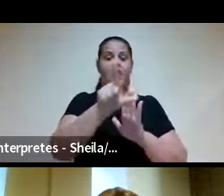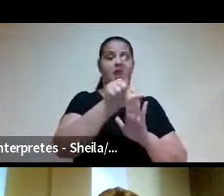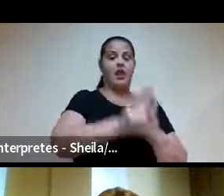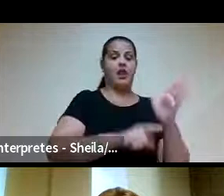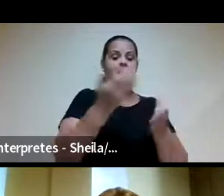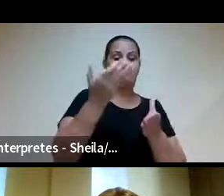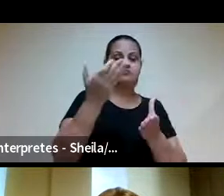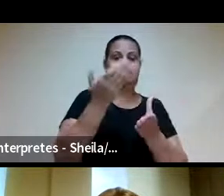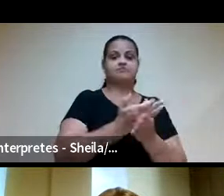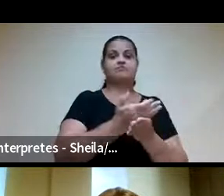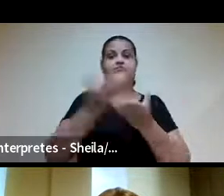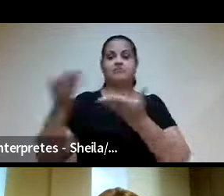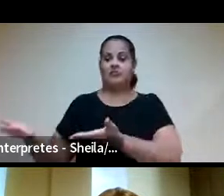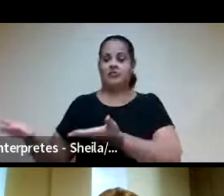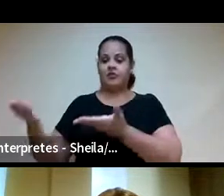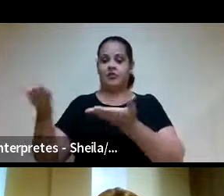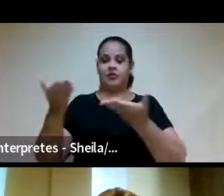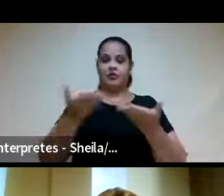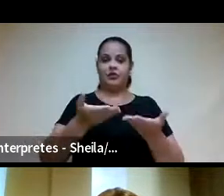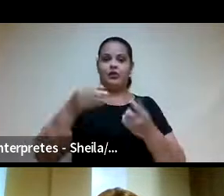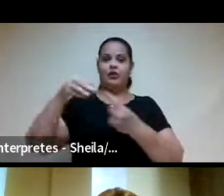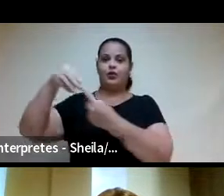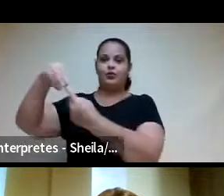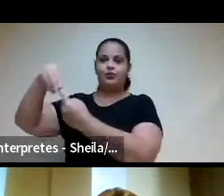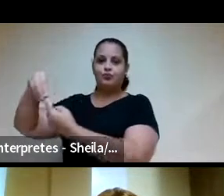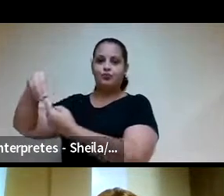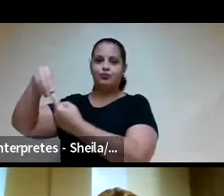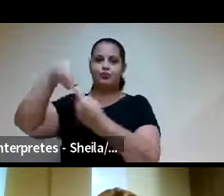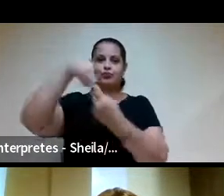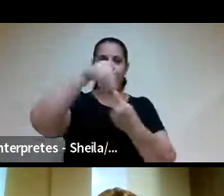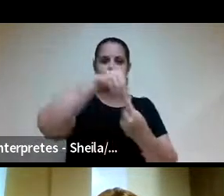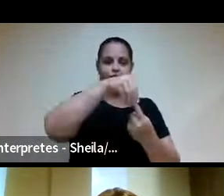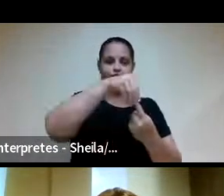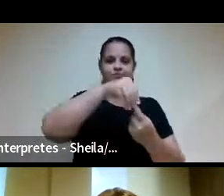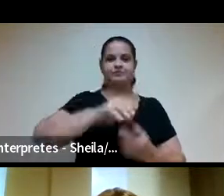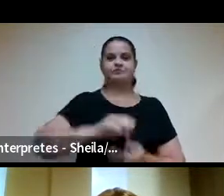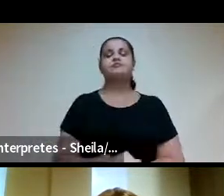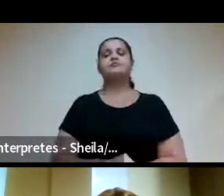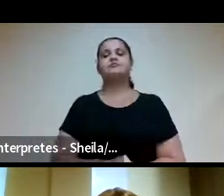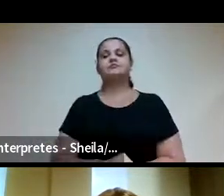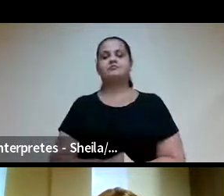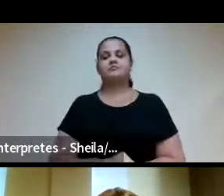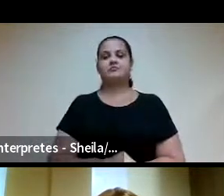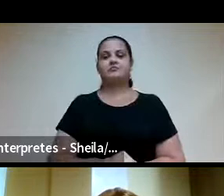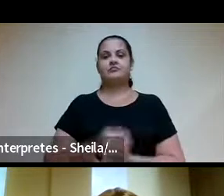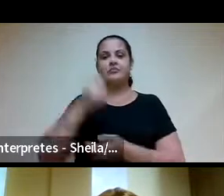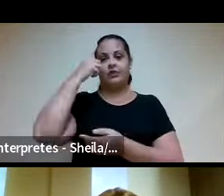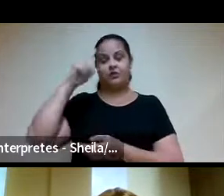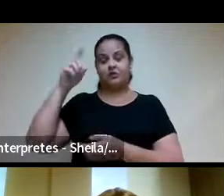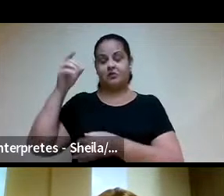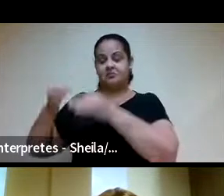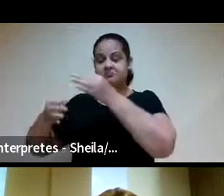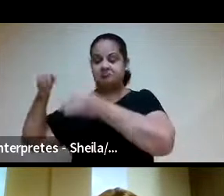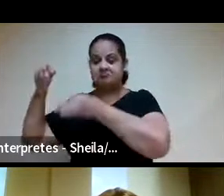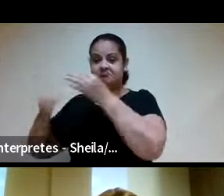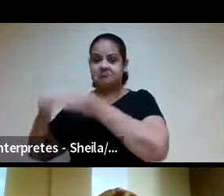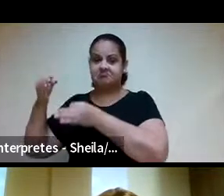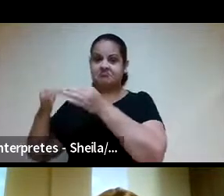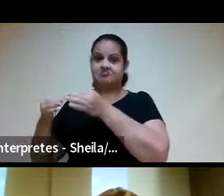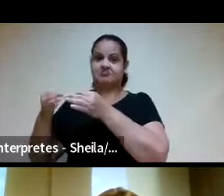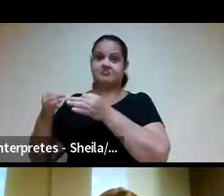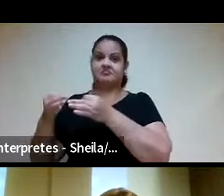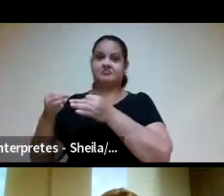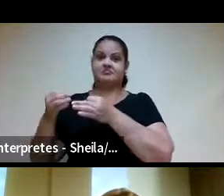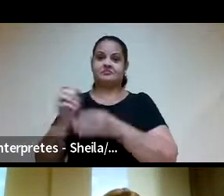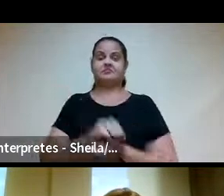levar a parte, de levar a sua testemunha, testemunha dele oportunamente arrolada, no dia da audiência. É sabido por